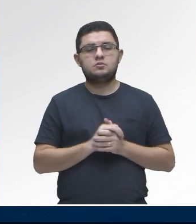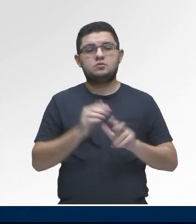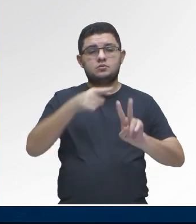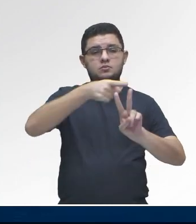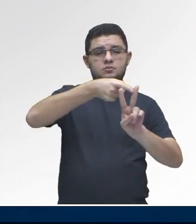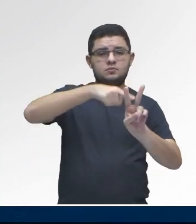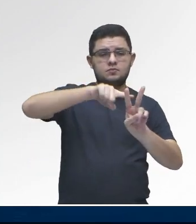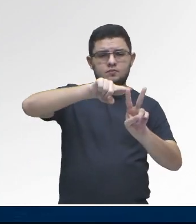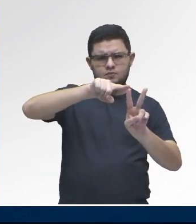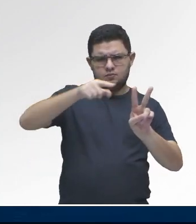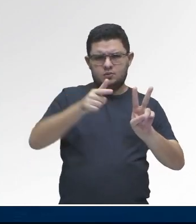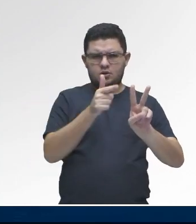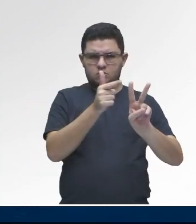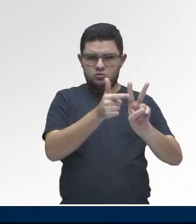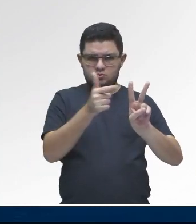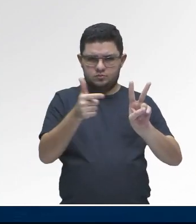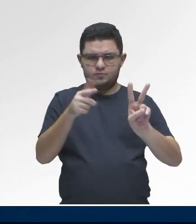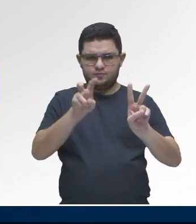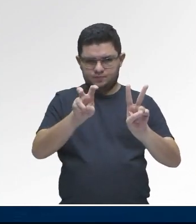225